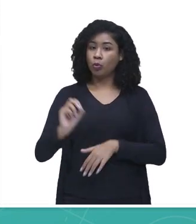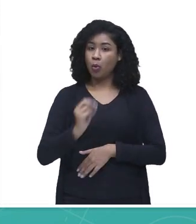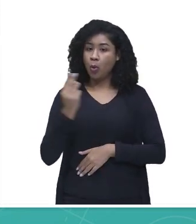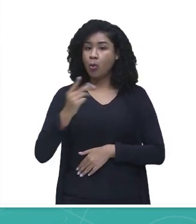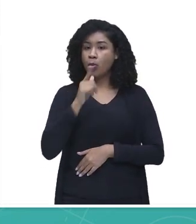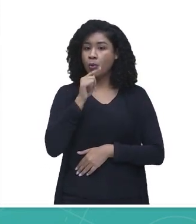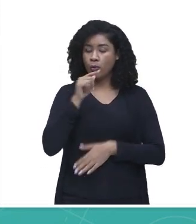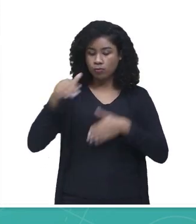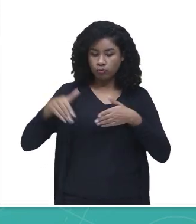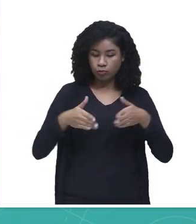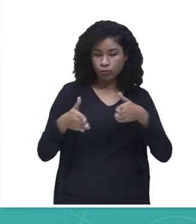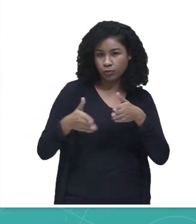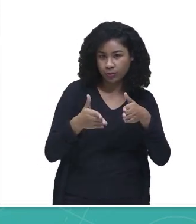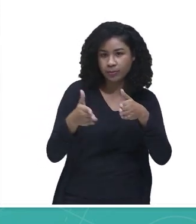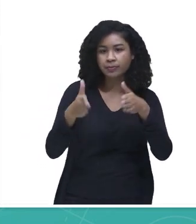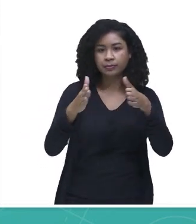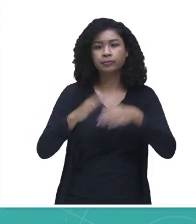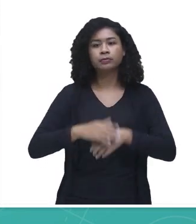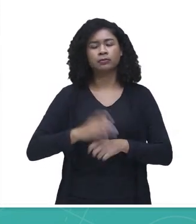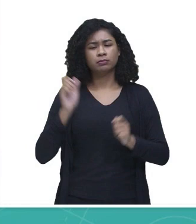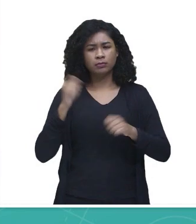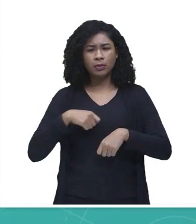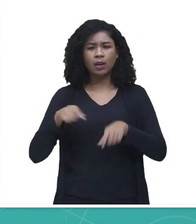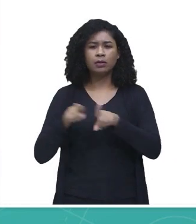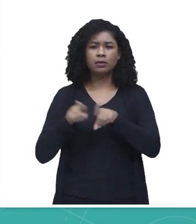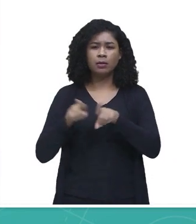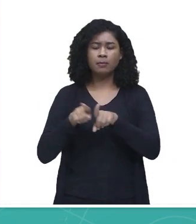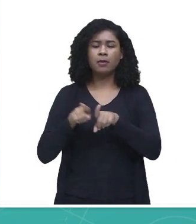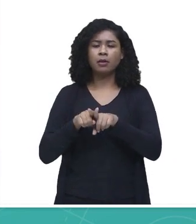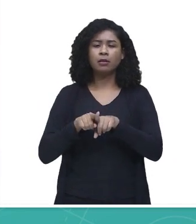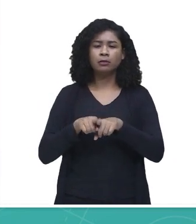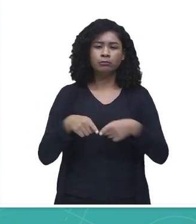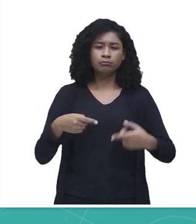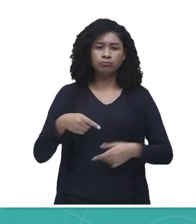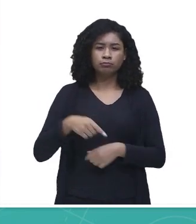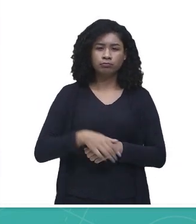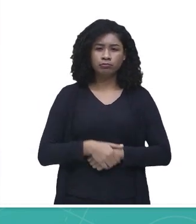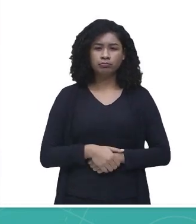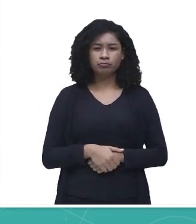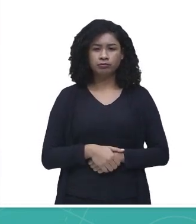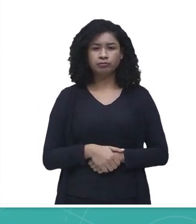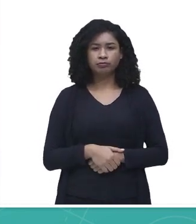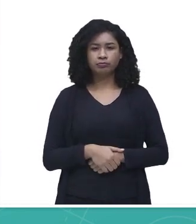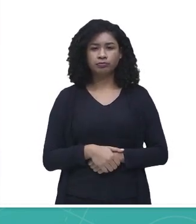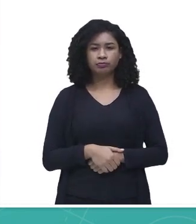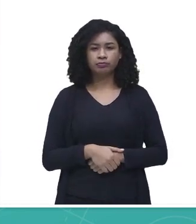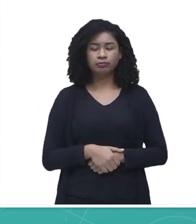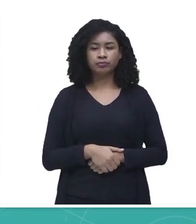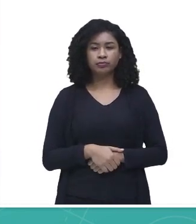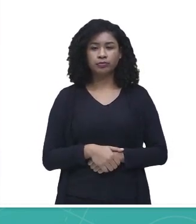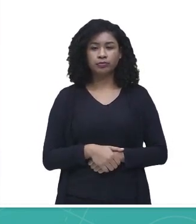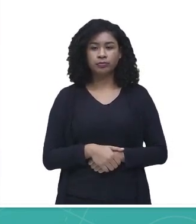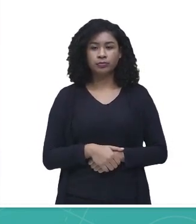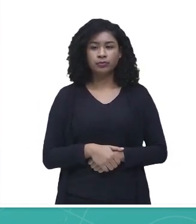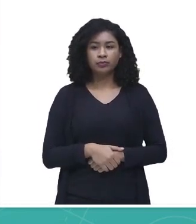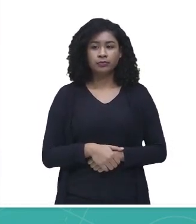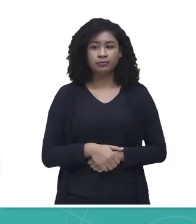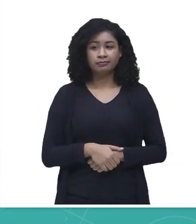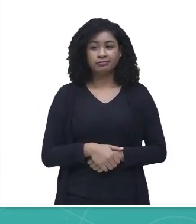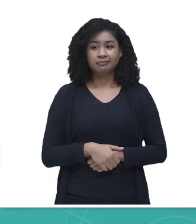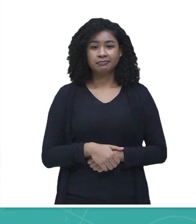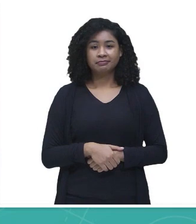peixes, tubarões, arraias, tá, que possuem as suas estruturas de brânquias, tá bom?